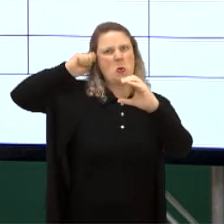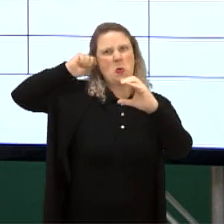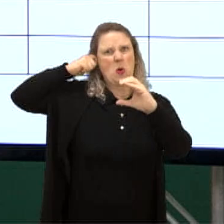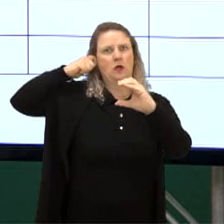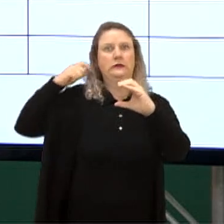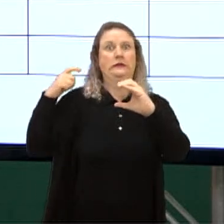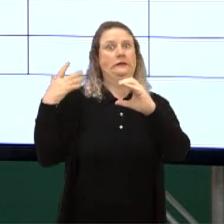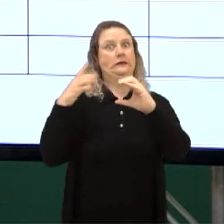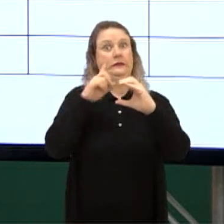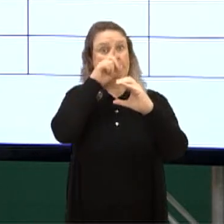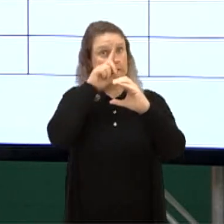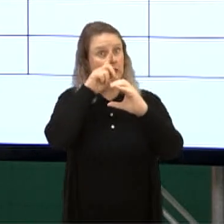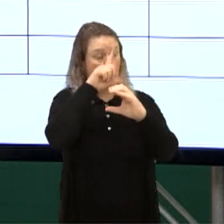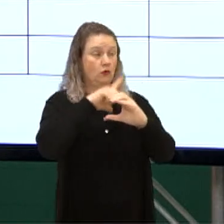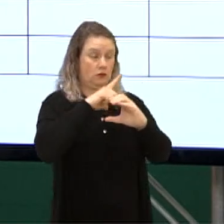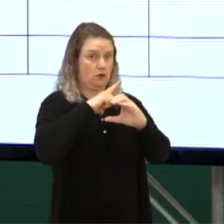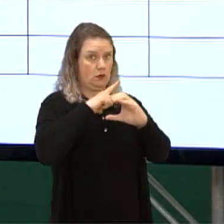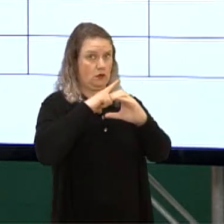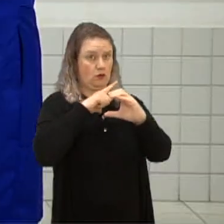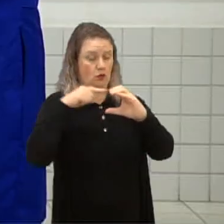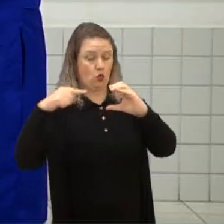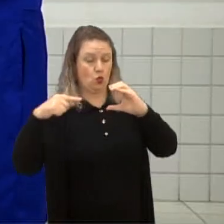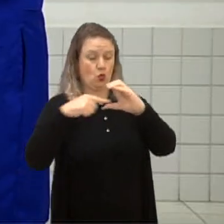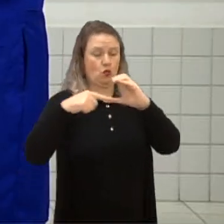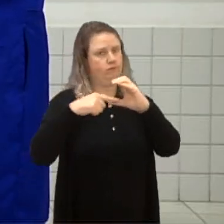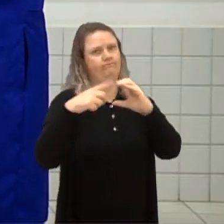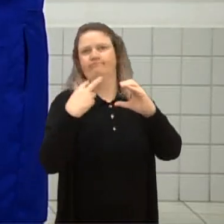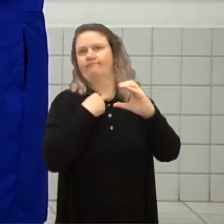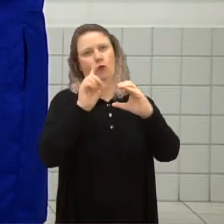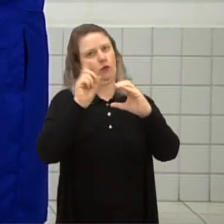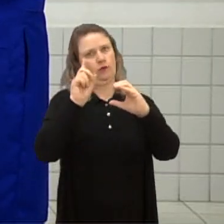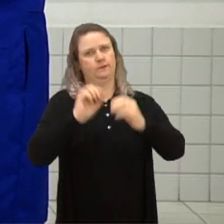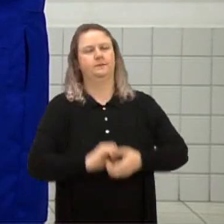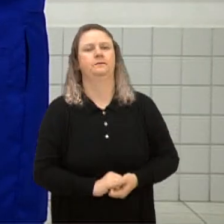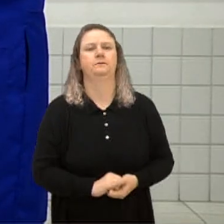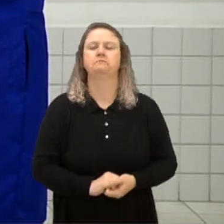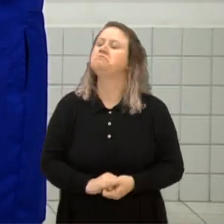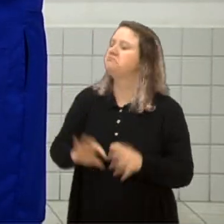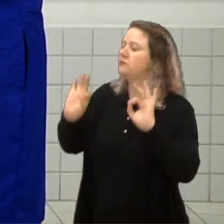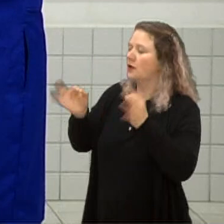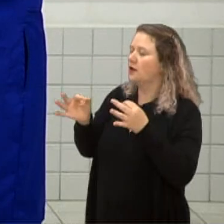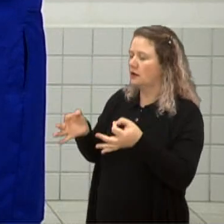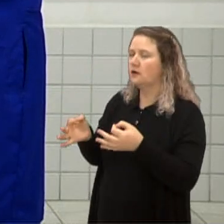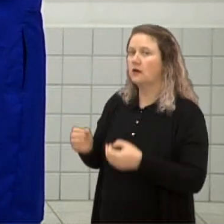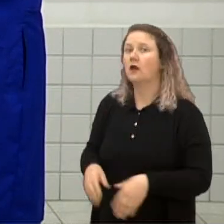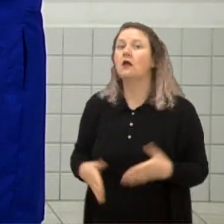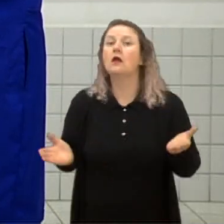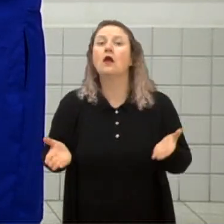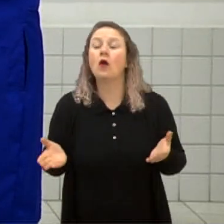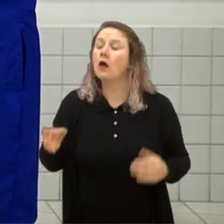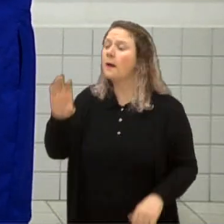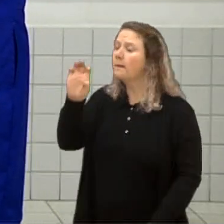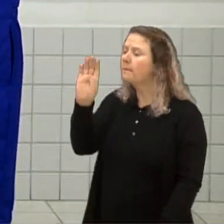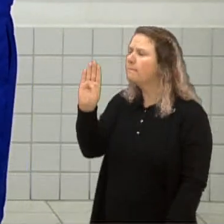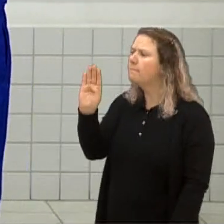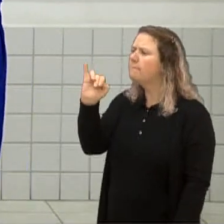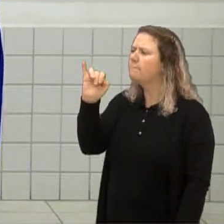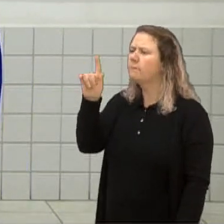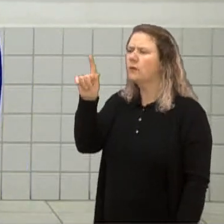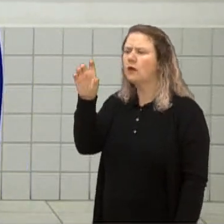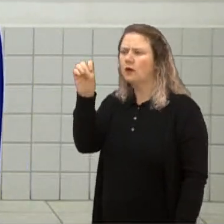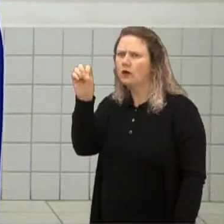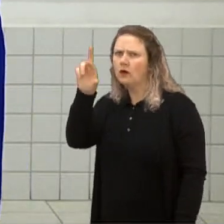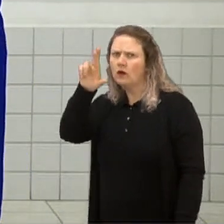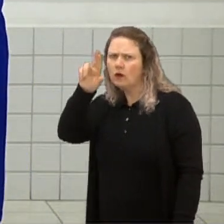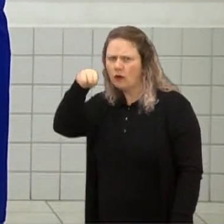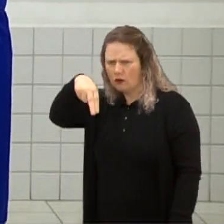gente vai falar sobre isso, é o canal auditivo. Então, tá certo, parte externa. E a bigorna? Bigorna é um outro nome